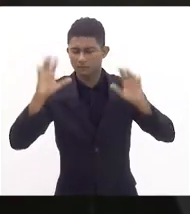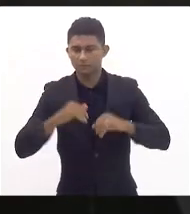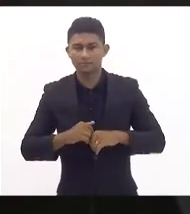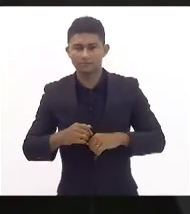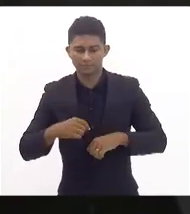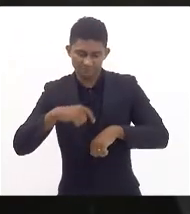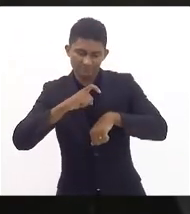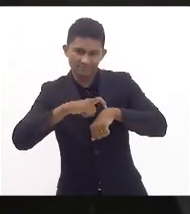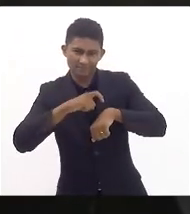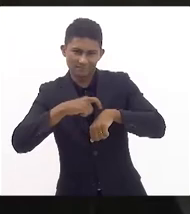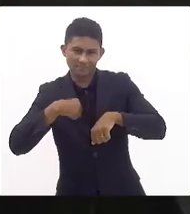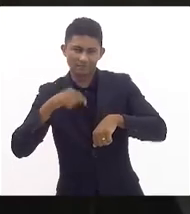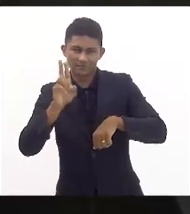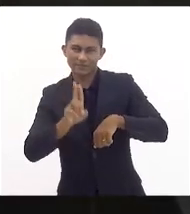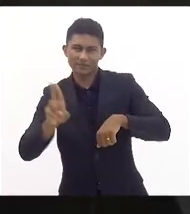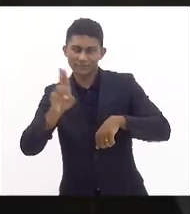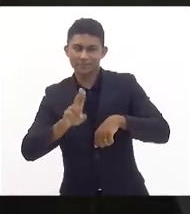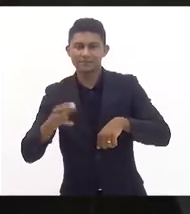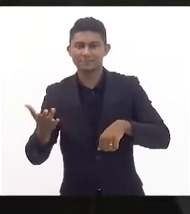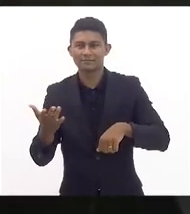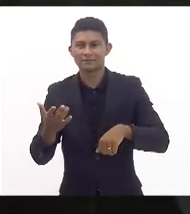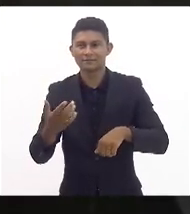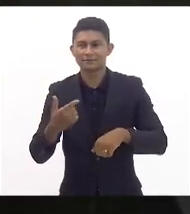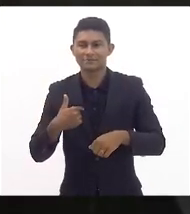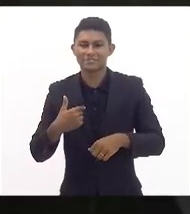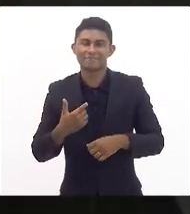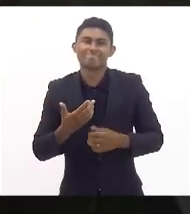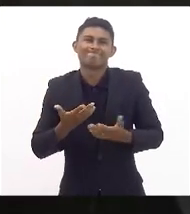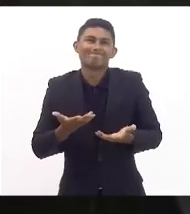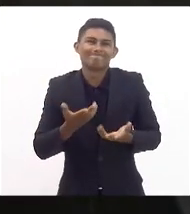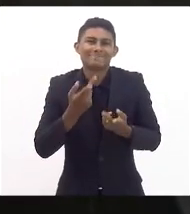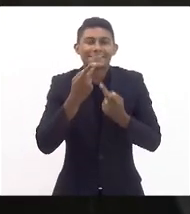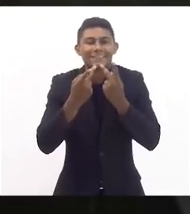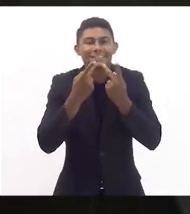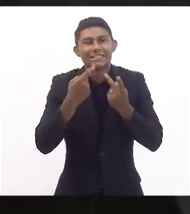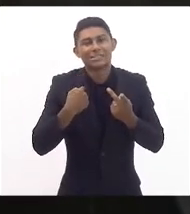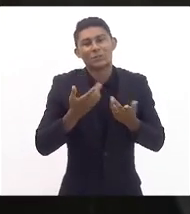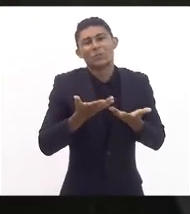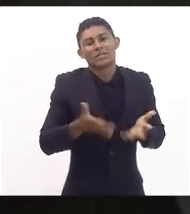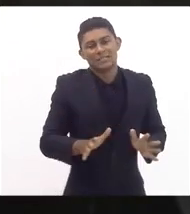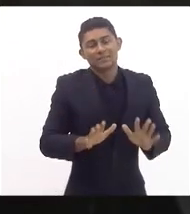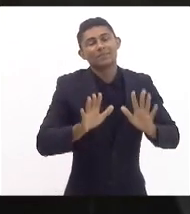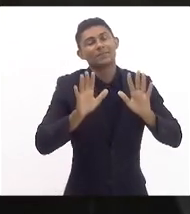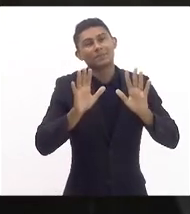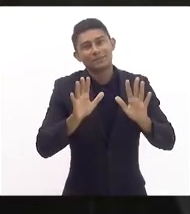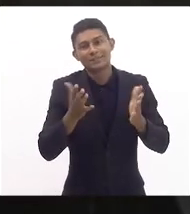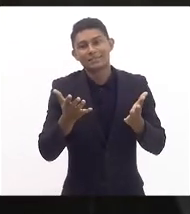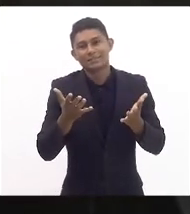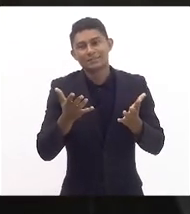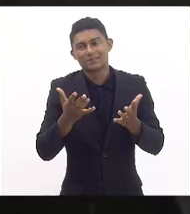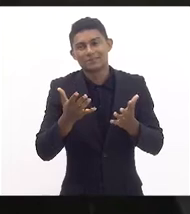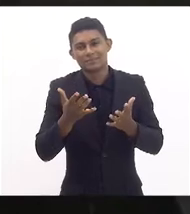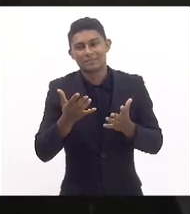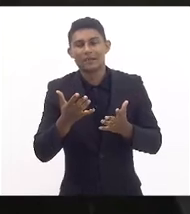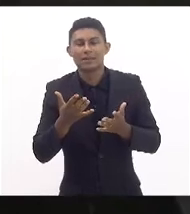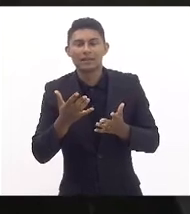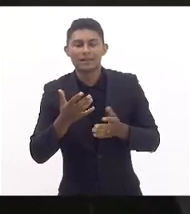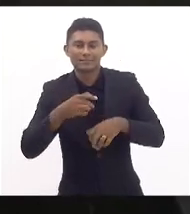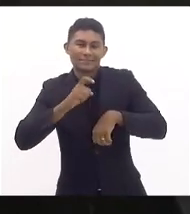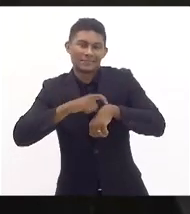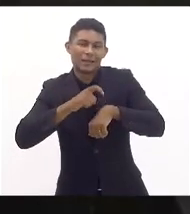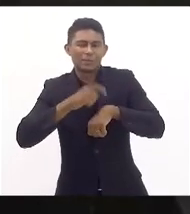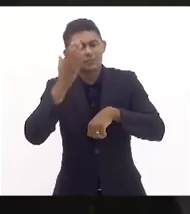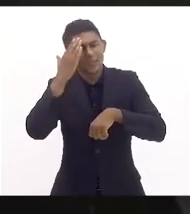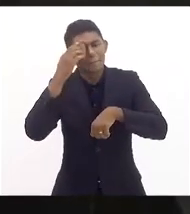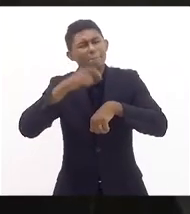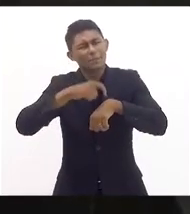da tribuna, não gostaria de fazer uso, deputado Eliomar, não é, do tempo da tribuna, que é tão precioso que nós